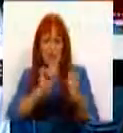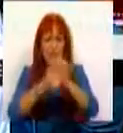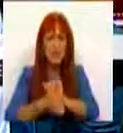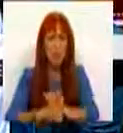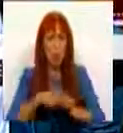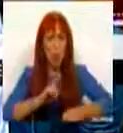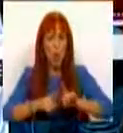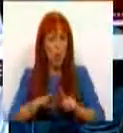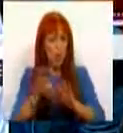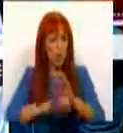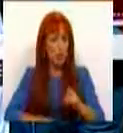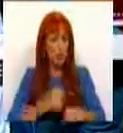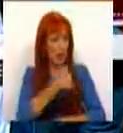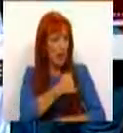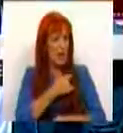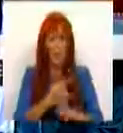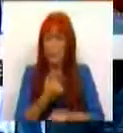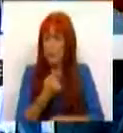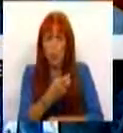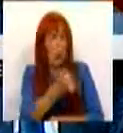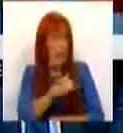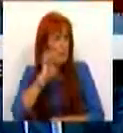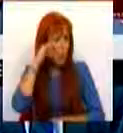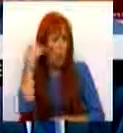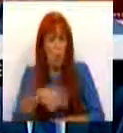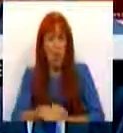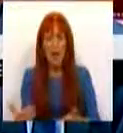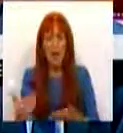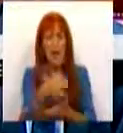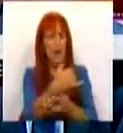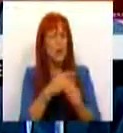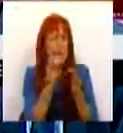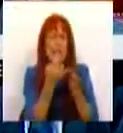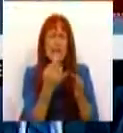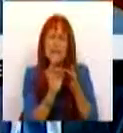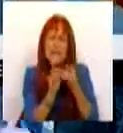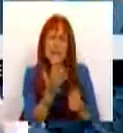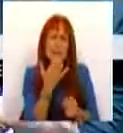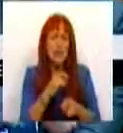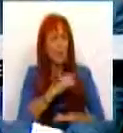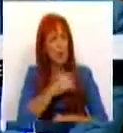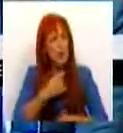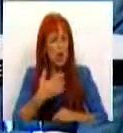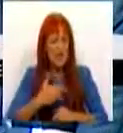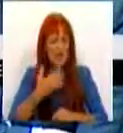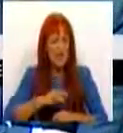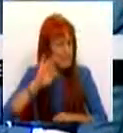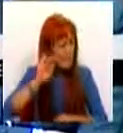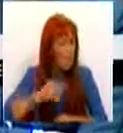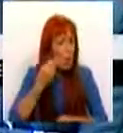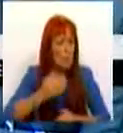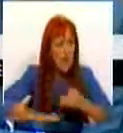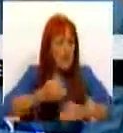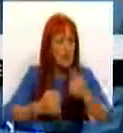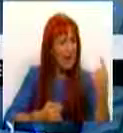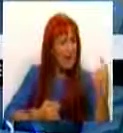transformação daquilo que são as condições de habitação, porque há muitas casas afetadas. O levantamento minucioso permite-nos agora, nos próximos dias, saber como